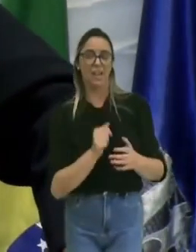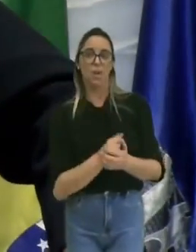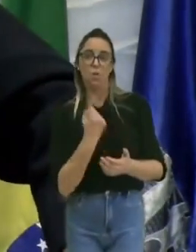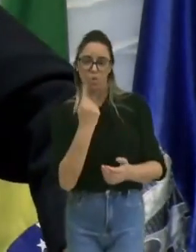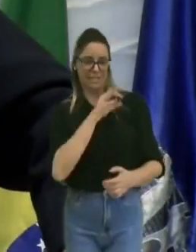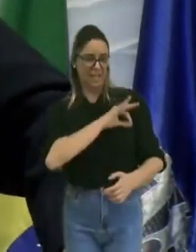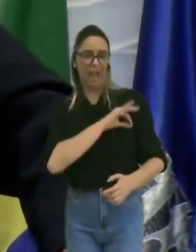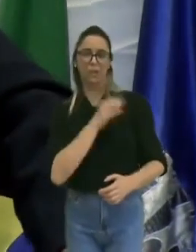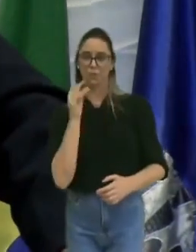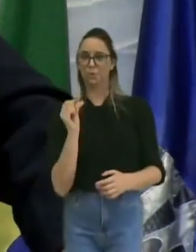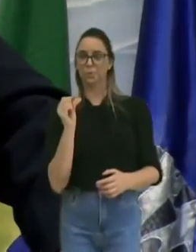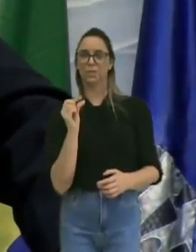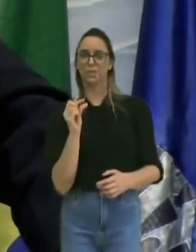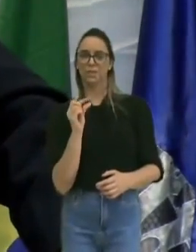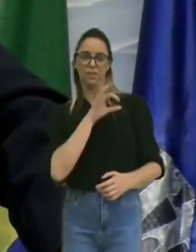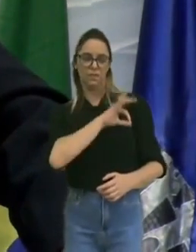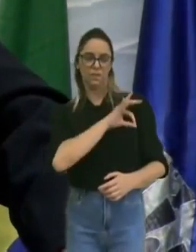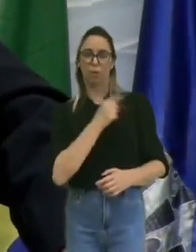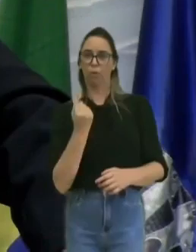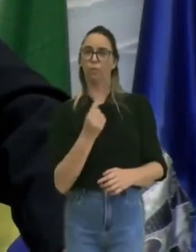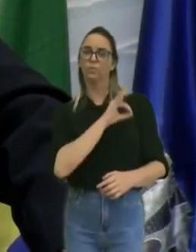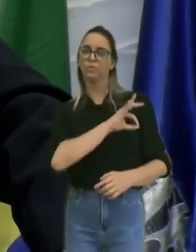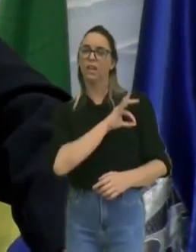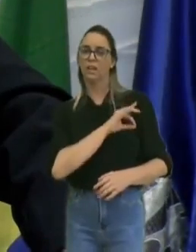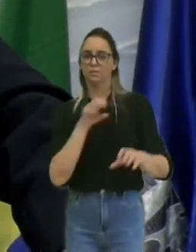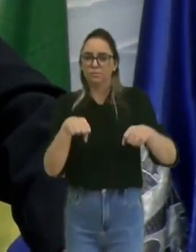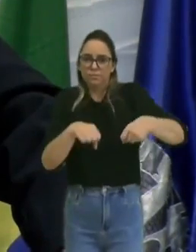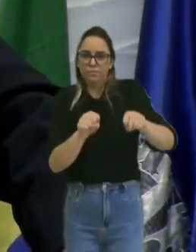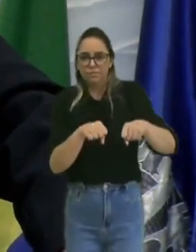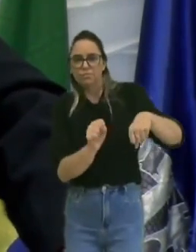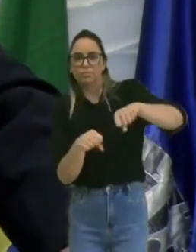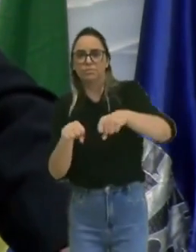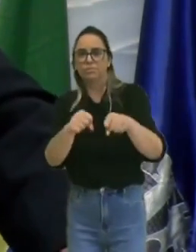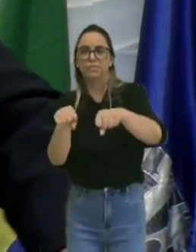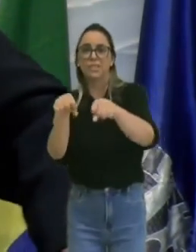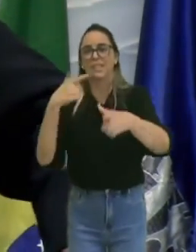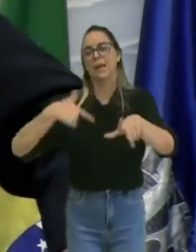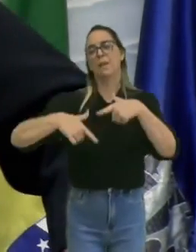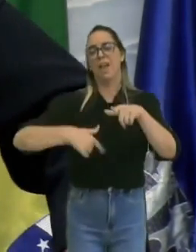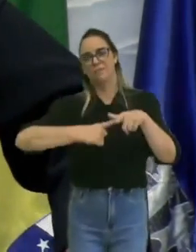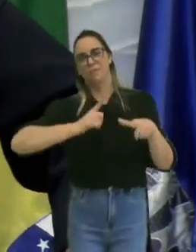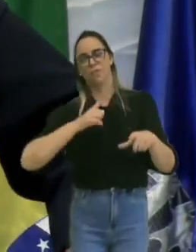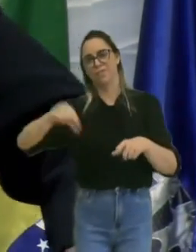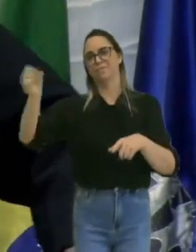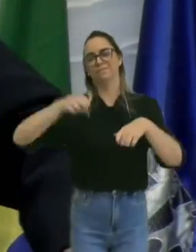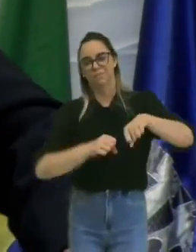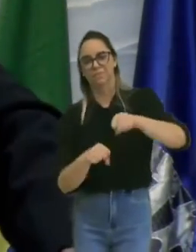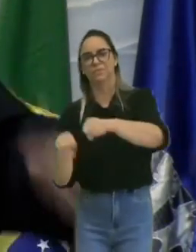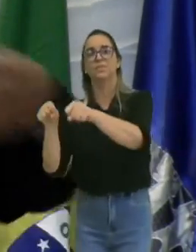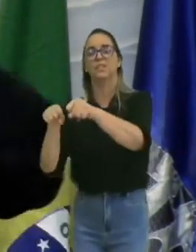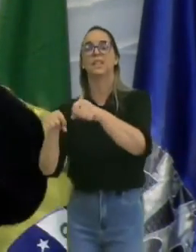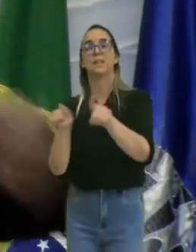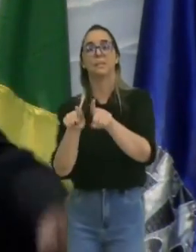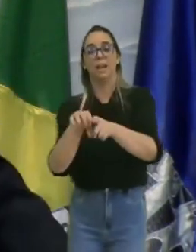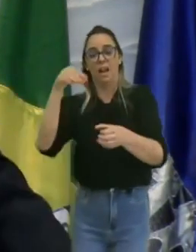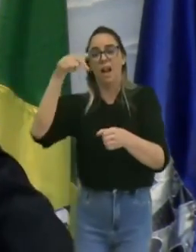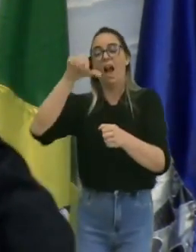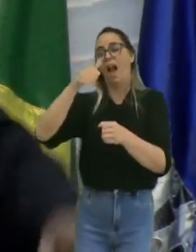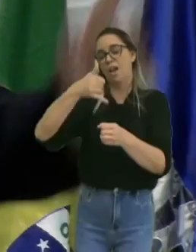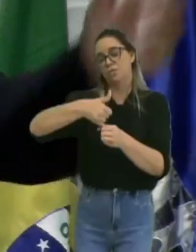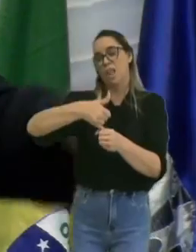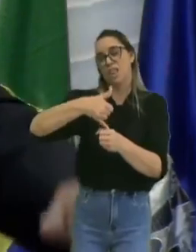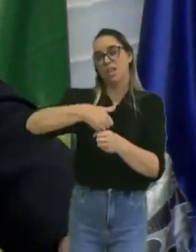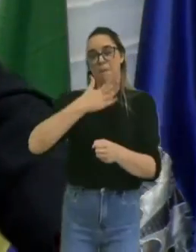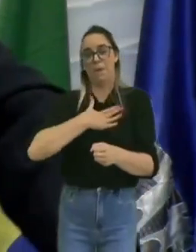botar uma motinha velha para ganhar um salário mínimo. Aí quando eu gasto, quando botar gasolina no meu bolso,